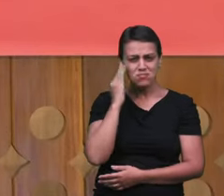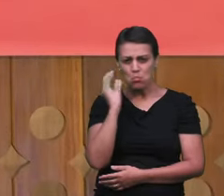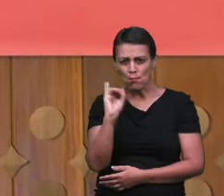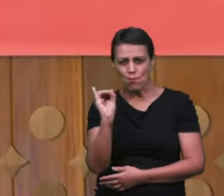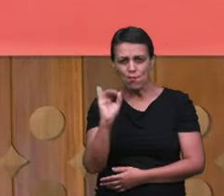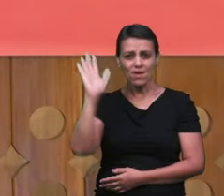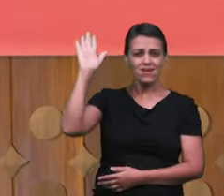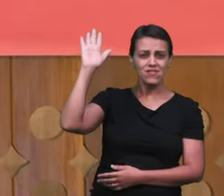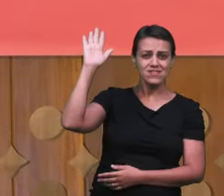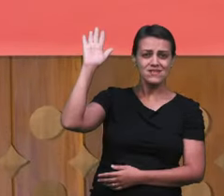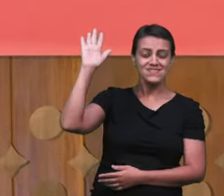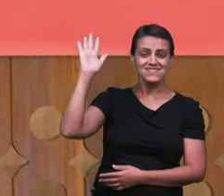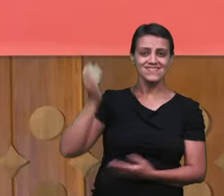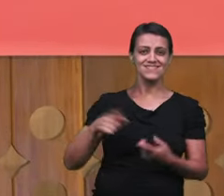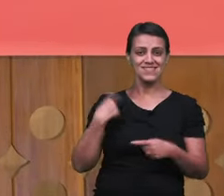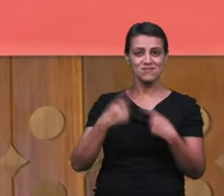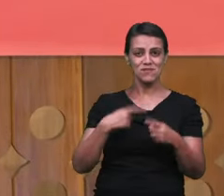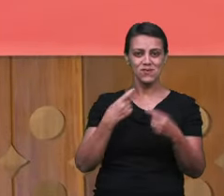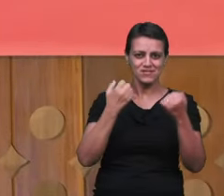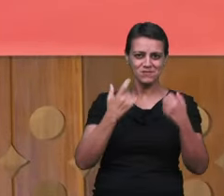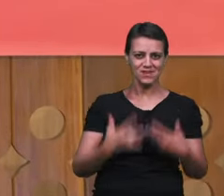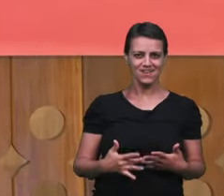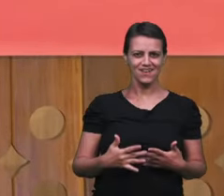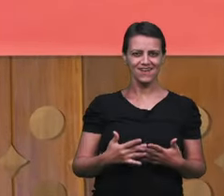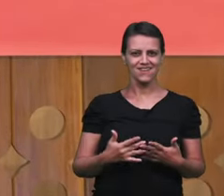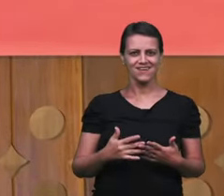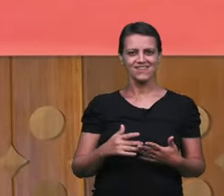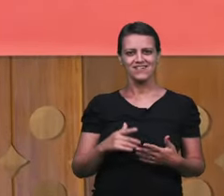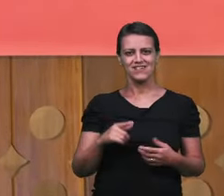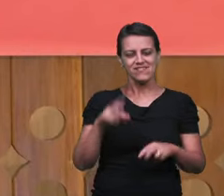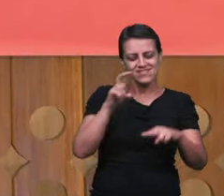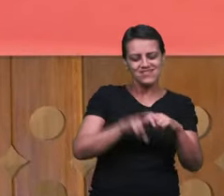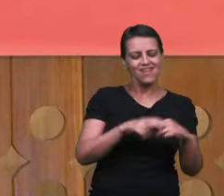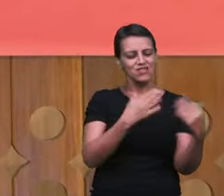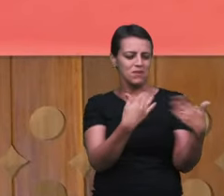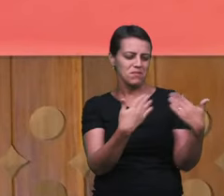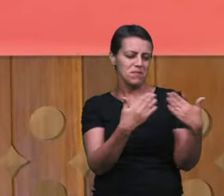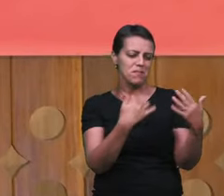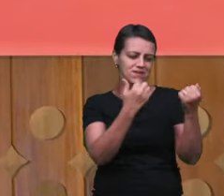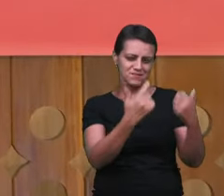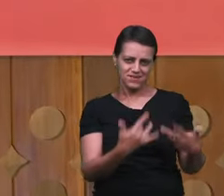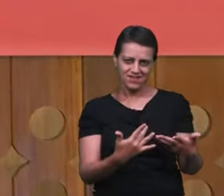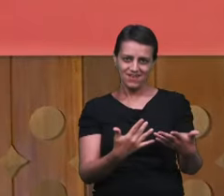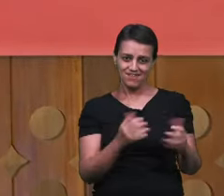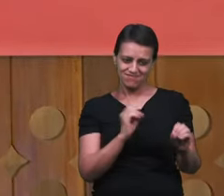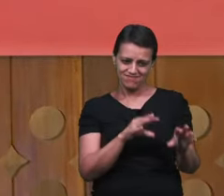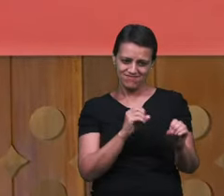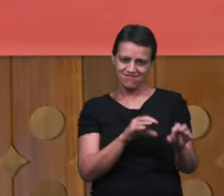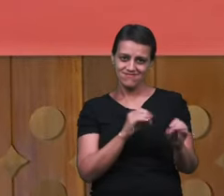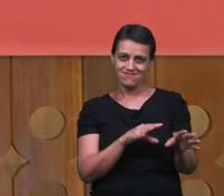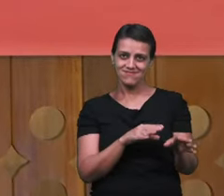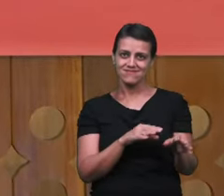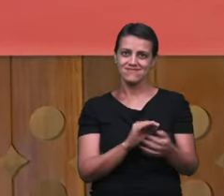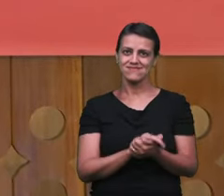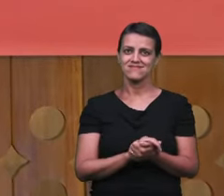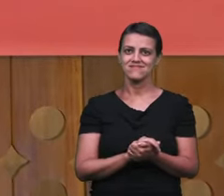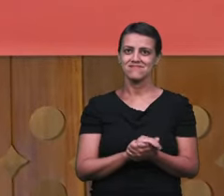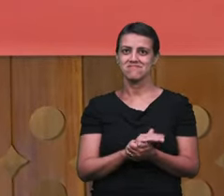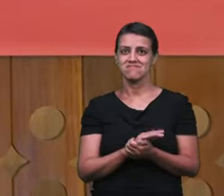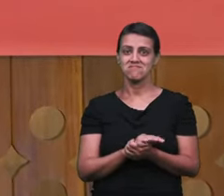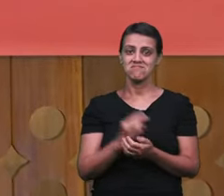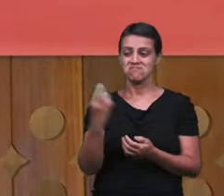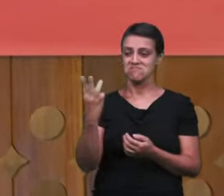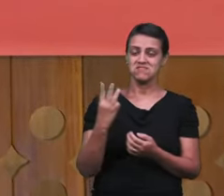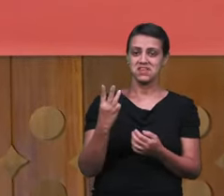sentar. Depois aqui não tem almoço. Vamos sentar lá, eu vou dar outra explicação. Traz mais uns 3 doidos que estão aí no